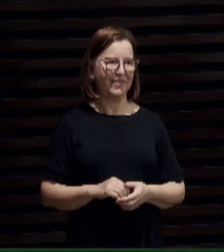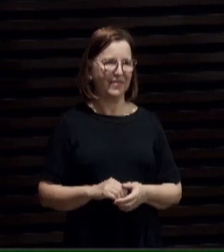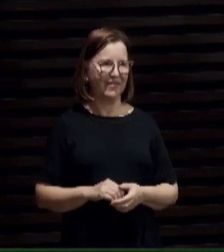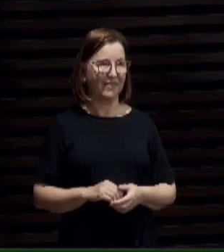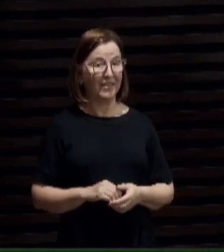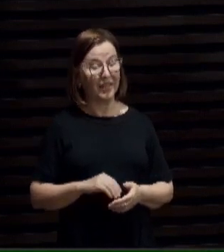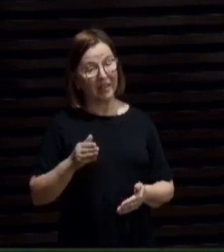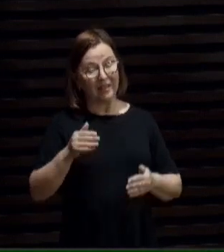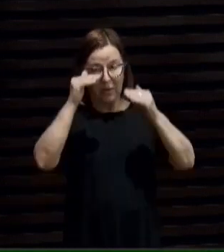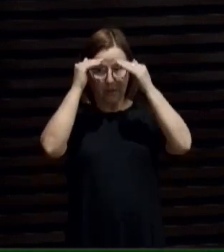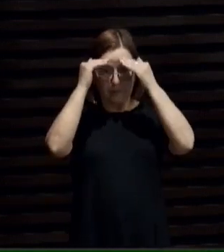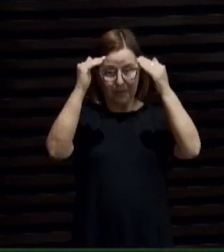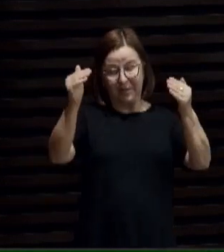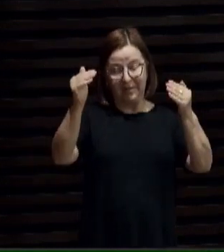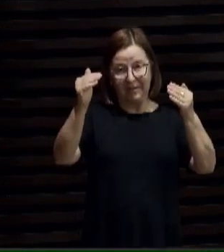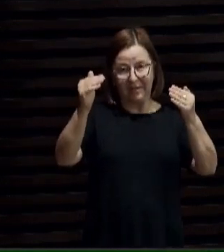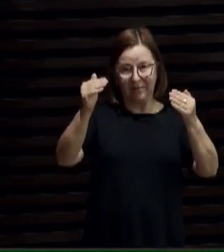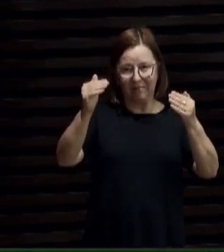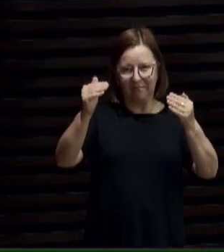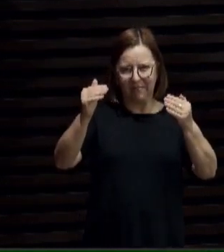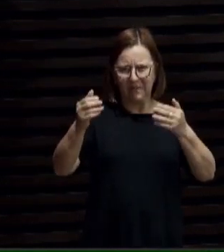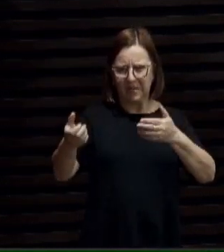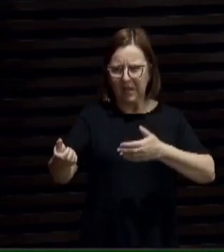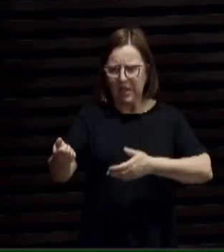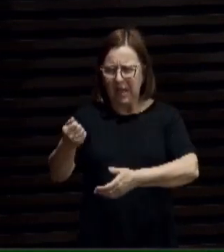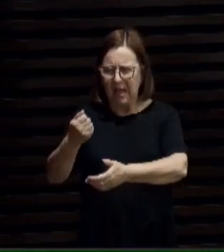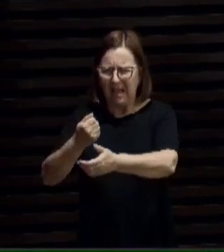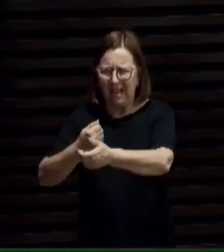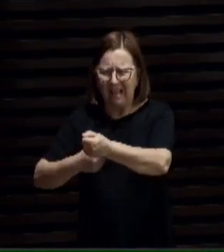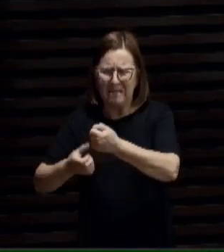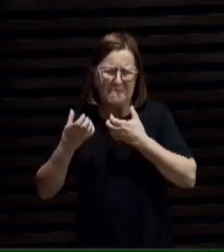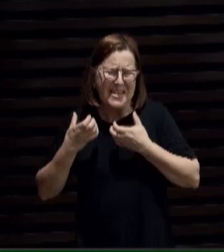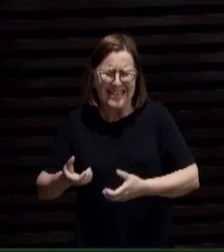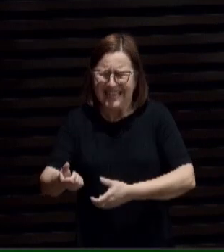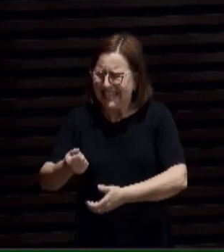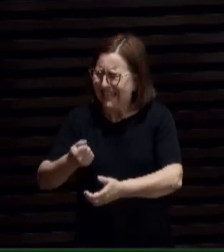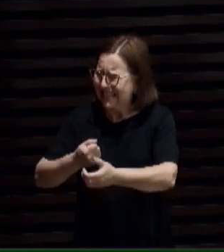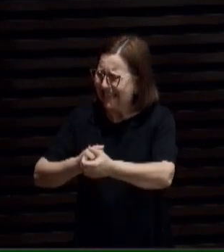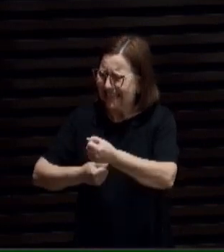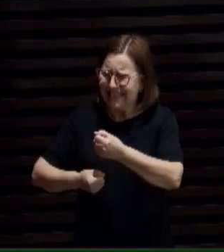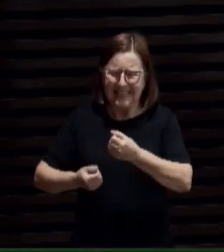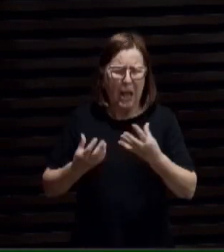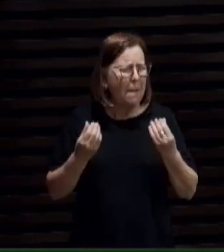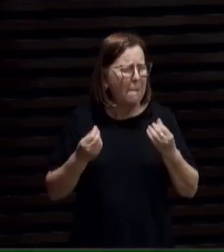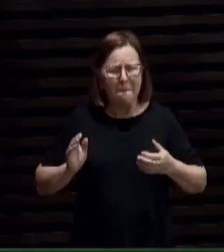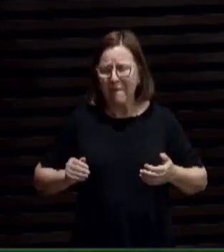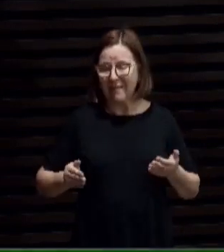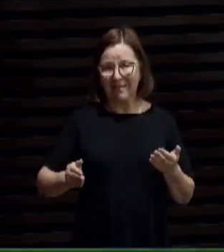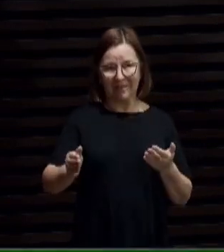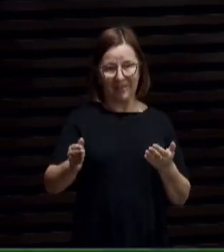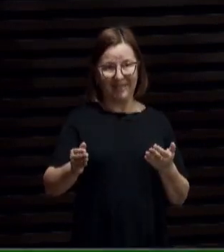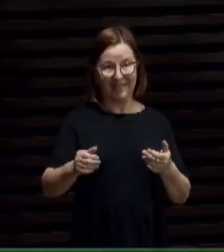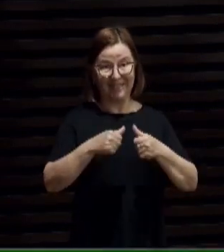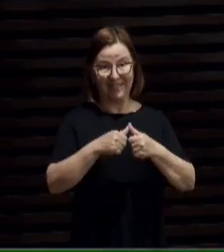Assim fizeram e já não podiam puxar a rede, tão grande era a quantidade de peixes. Isso é